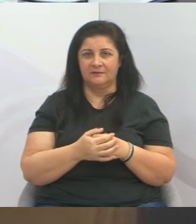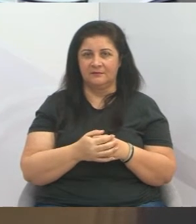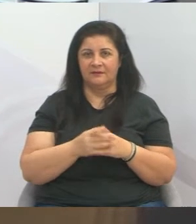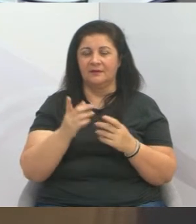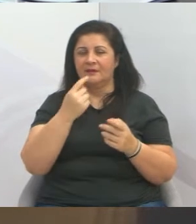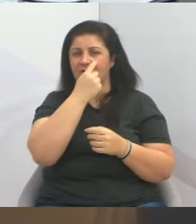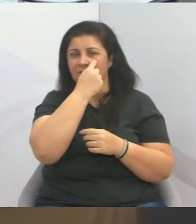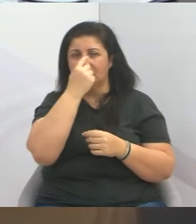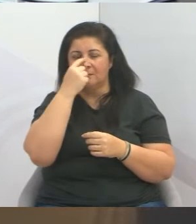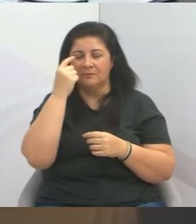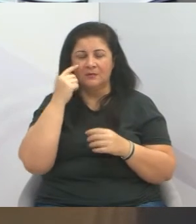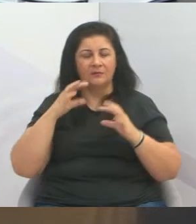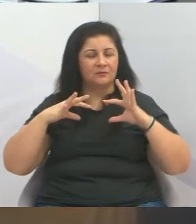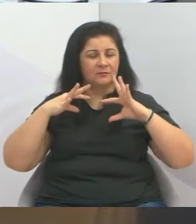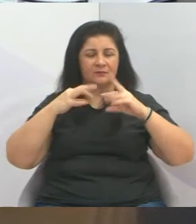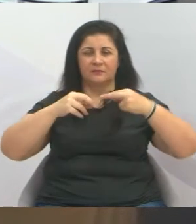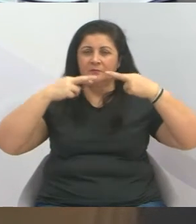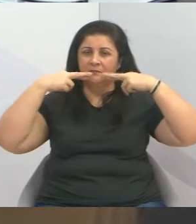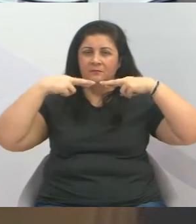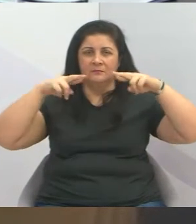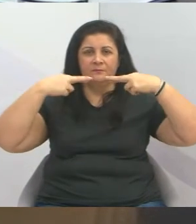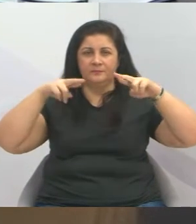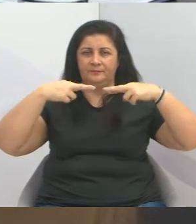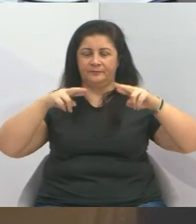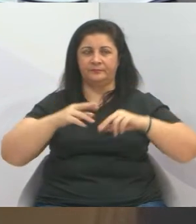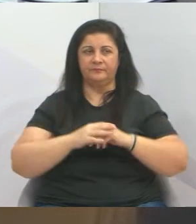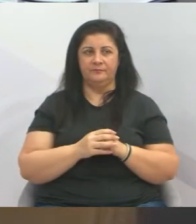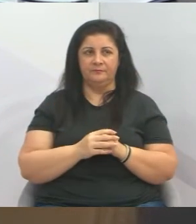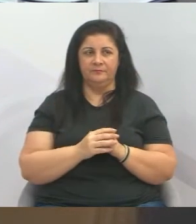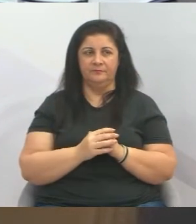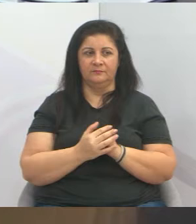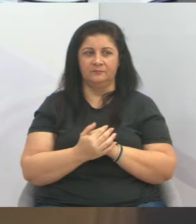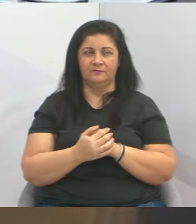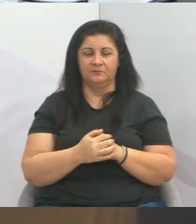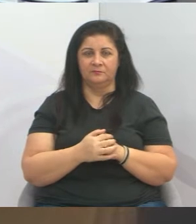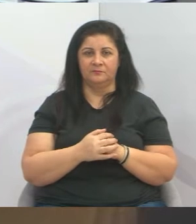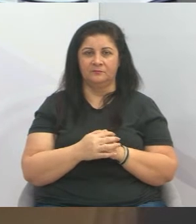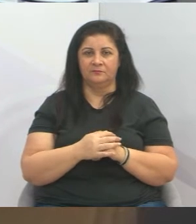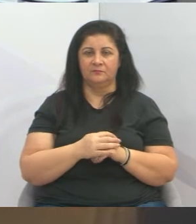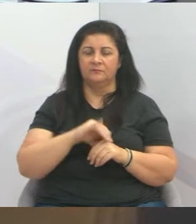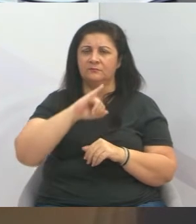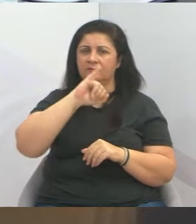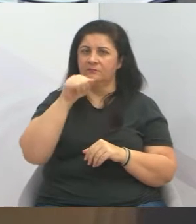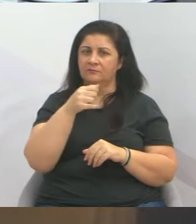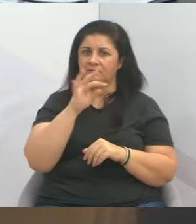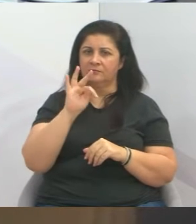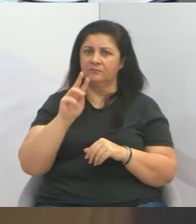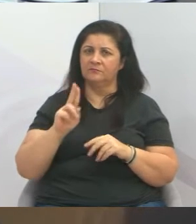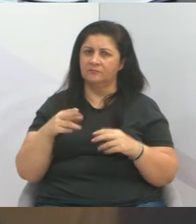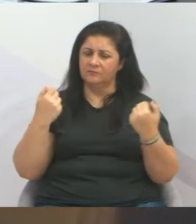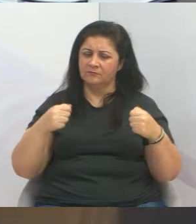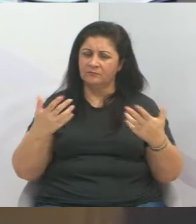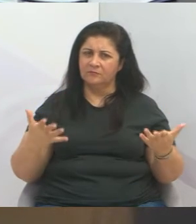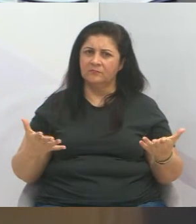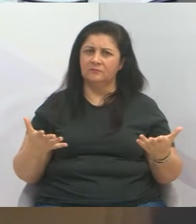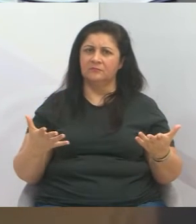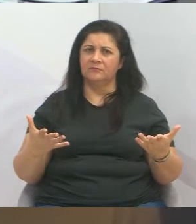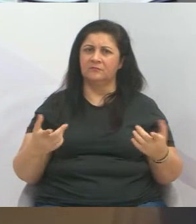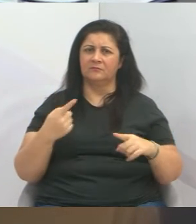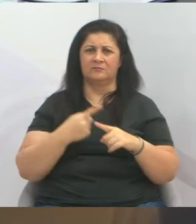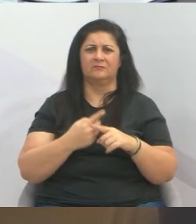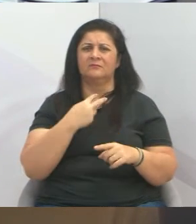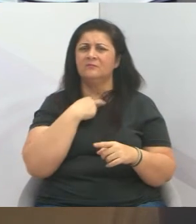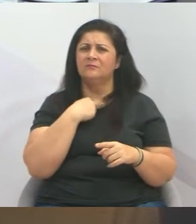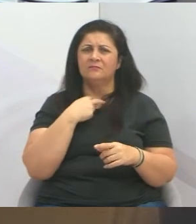Parque Melody domingo reclamando gente que tem reclamação não é brincadeira então a janta teu tem que tomar essa Providência porque ele não